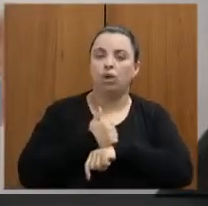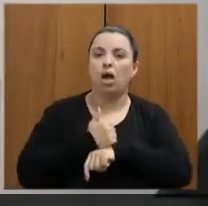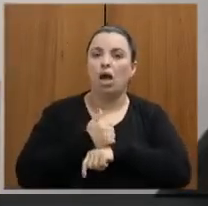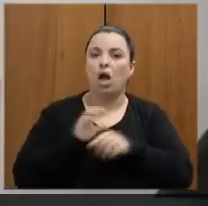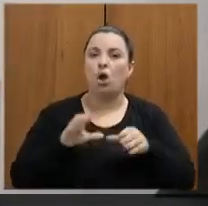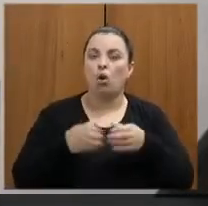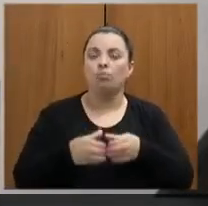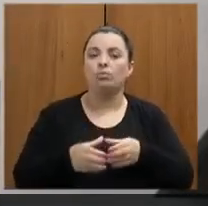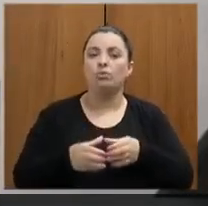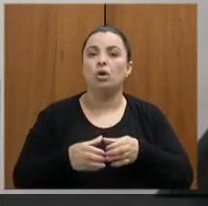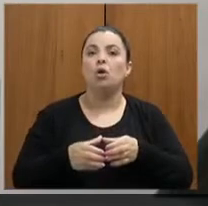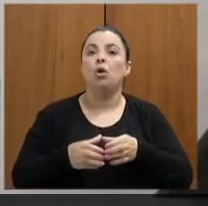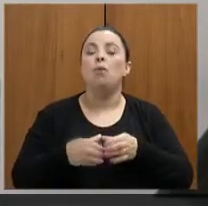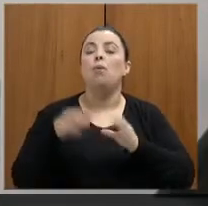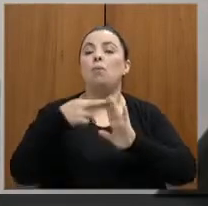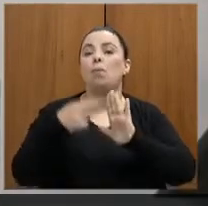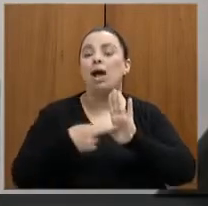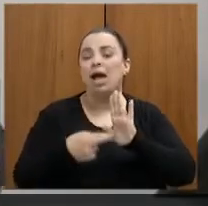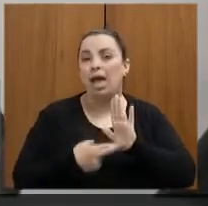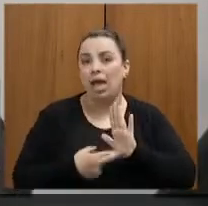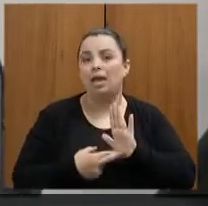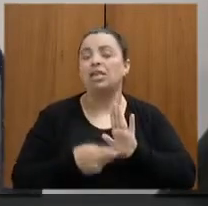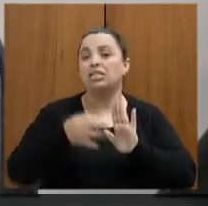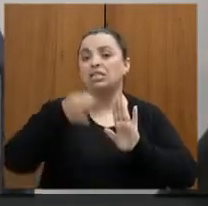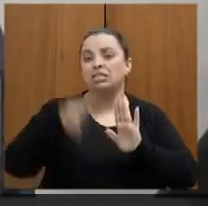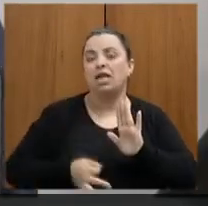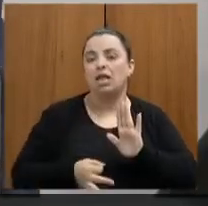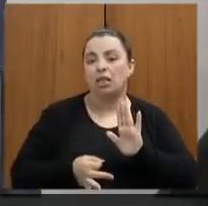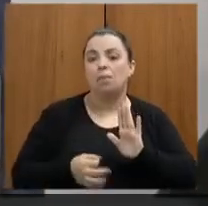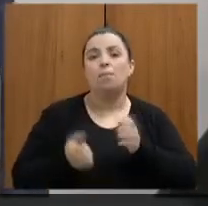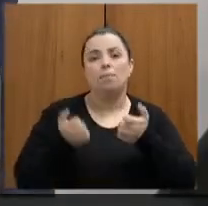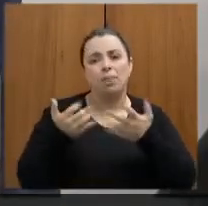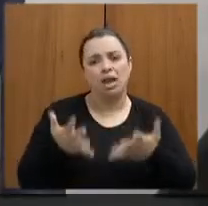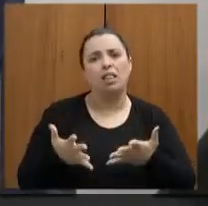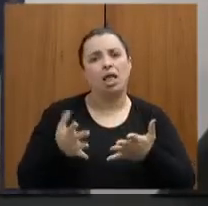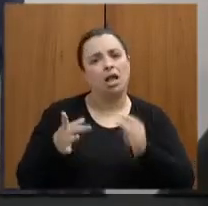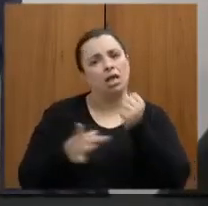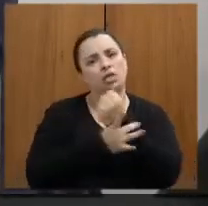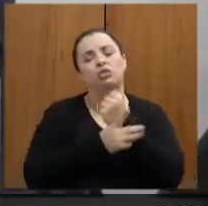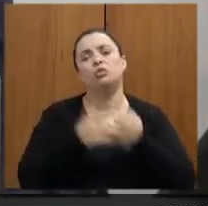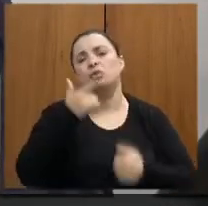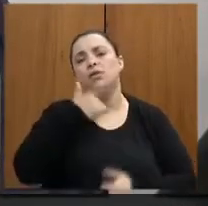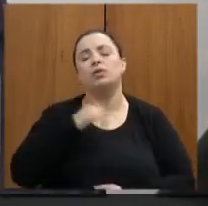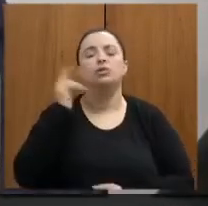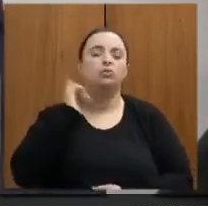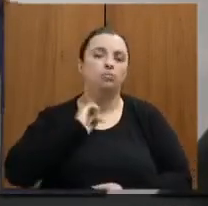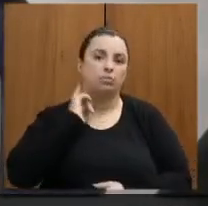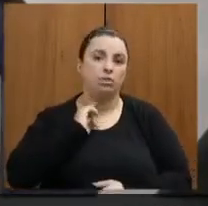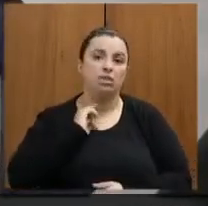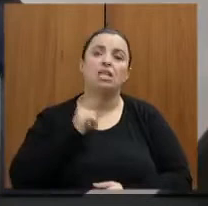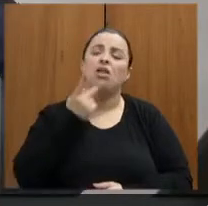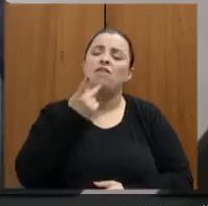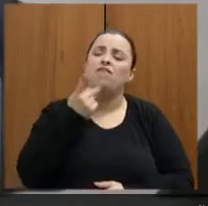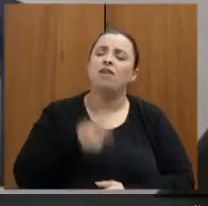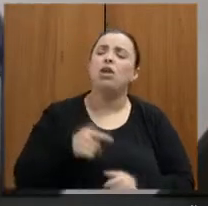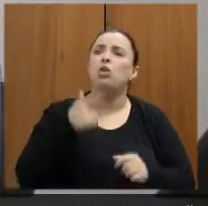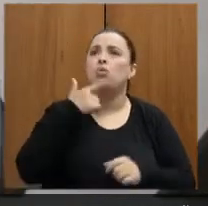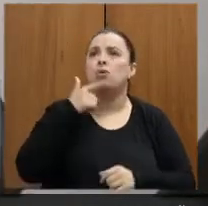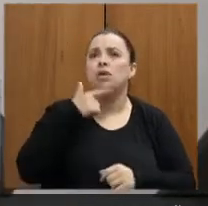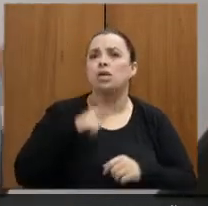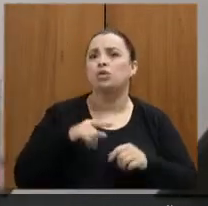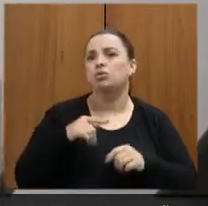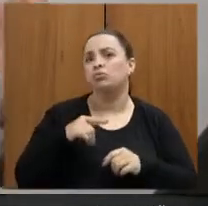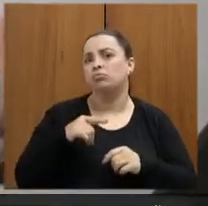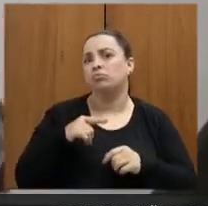regulamentação do queijo artesanal Mineiro e é claro quando nós falamos do queijo artesanal mineiro nós falamos de